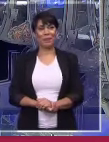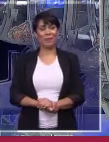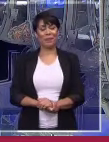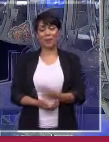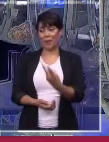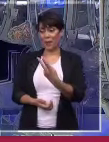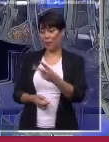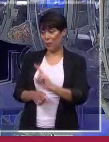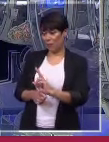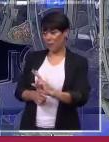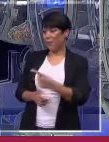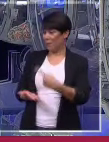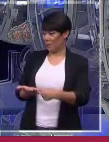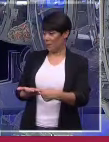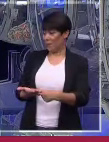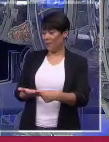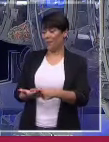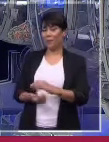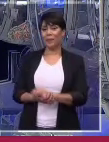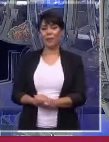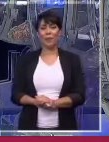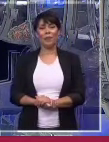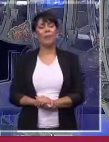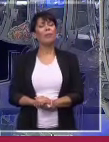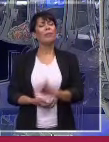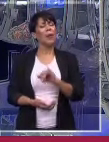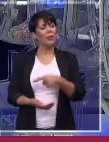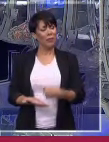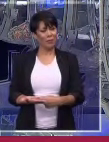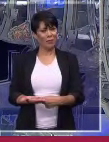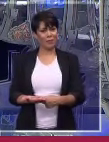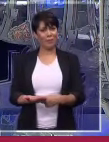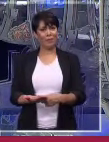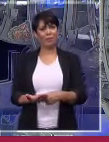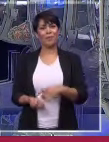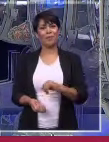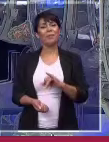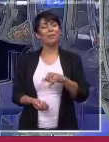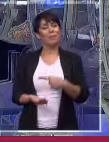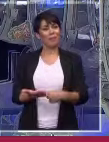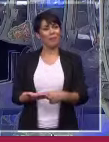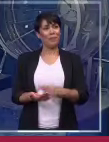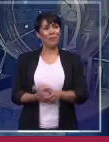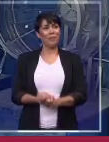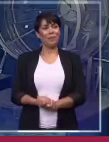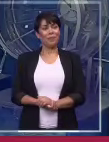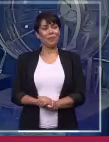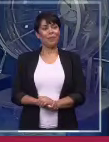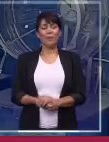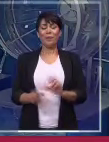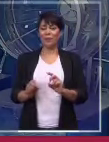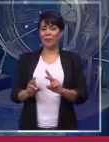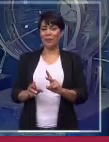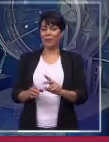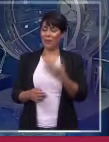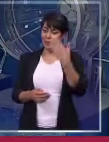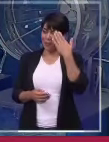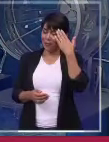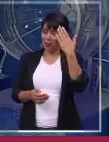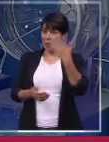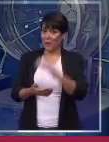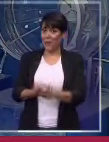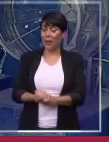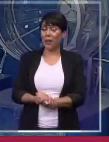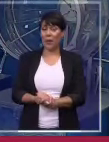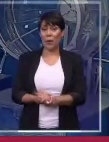As senhoras auditoras, confirmam? Sim, confirmo. Confirmo. Obrigado. O primeiro sorteio